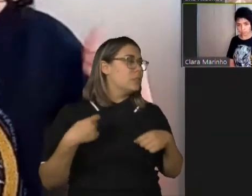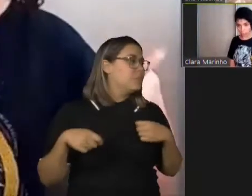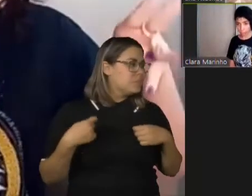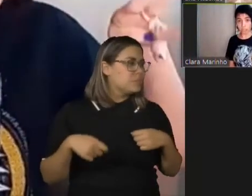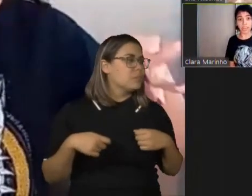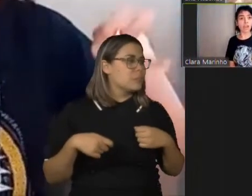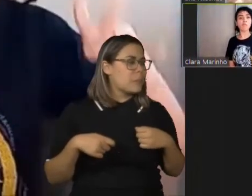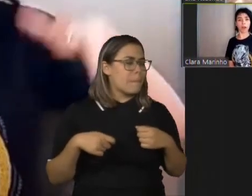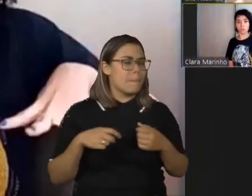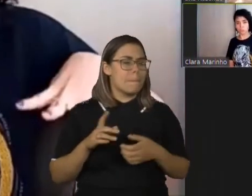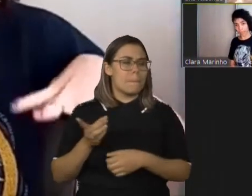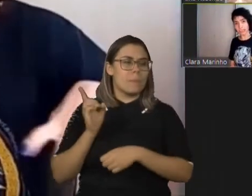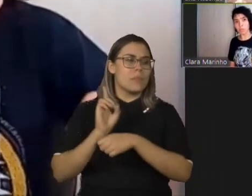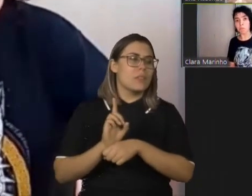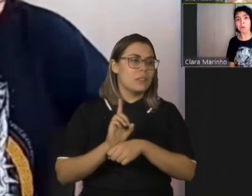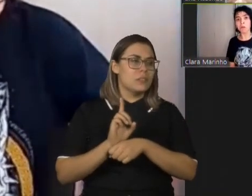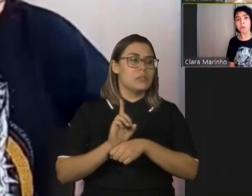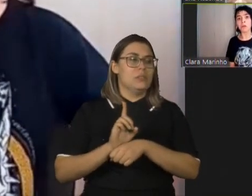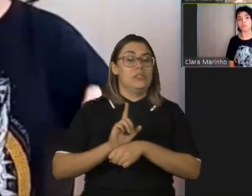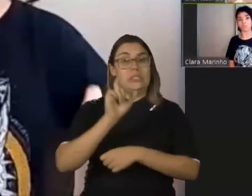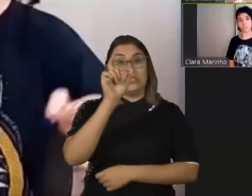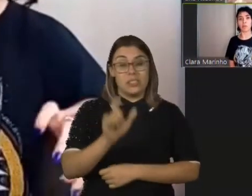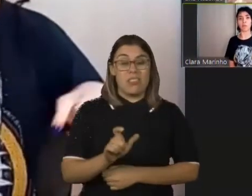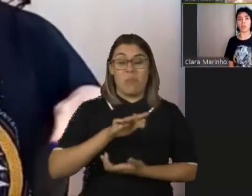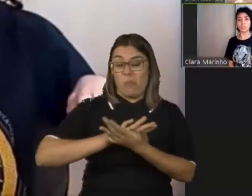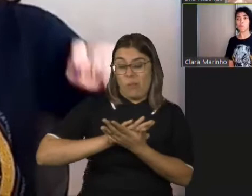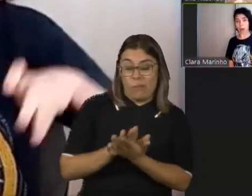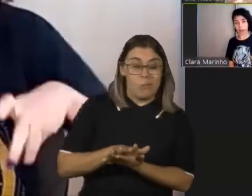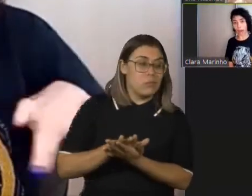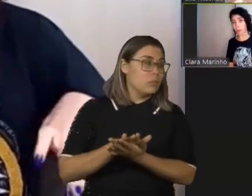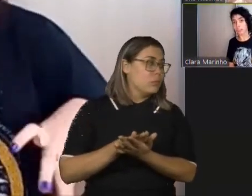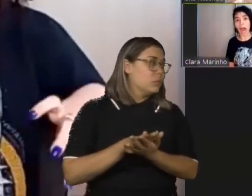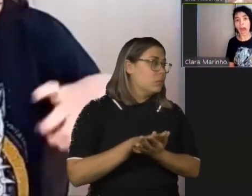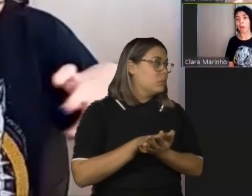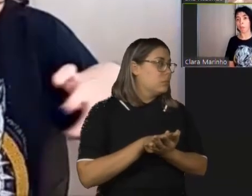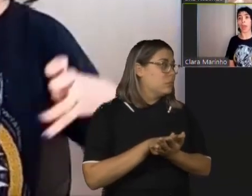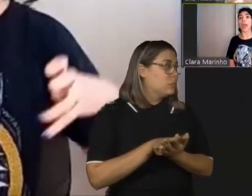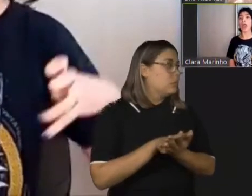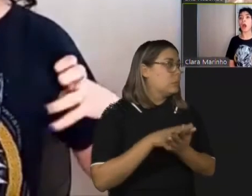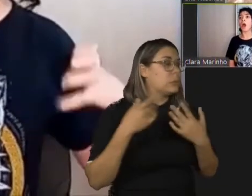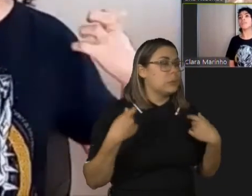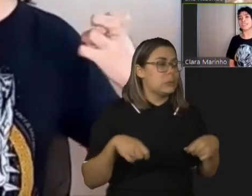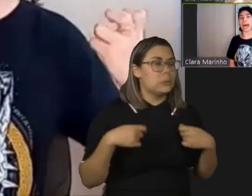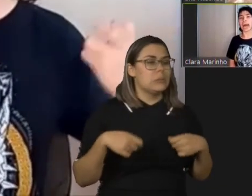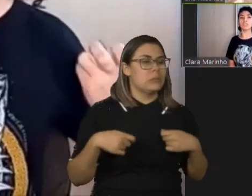que você tem um preconceito, você pode parar e pensar.